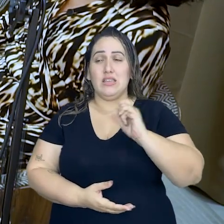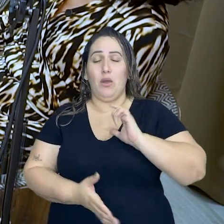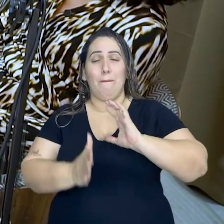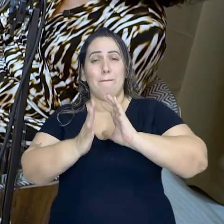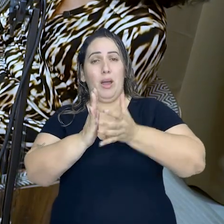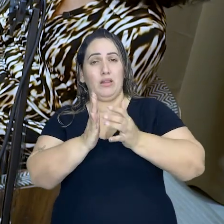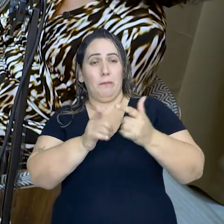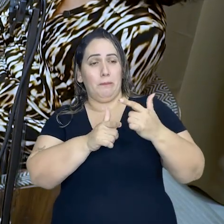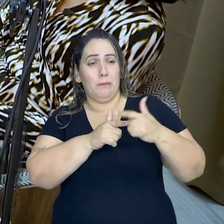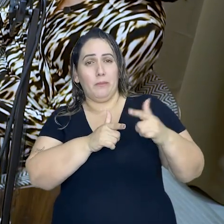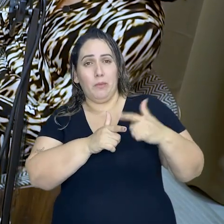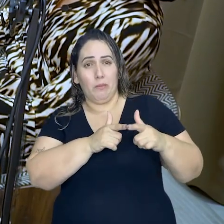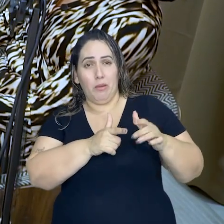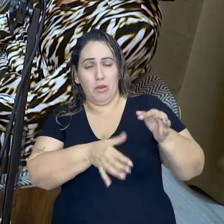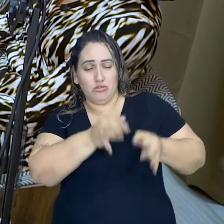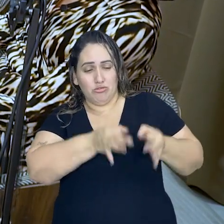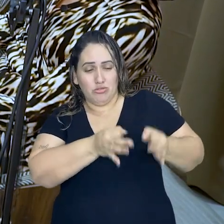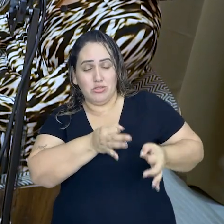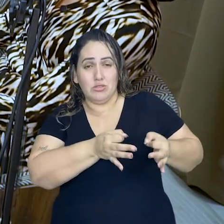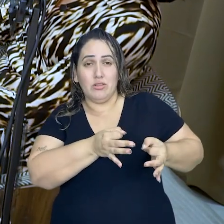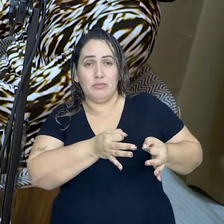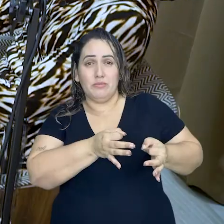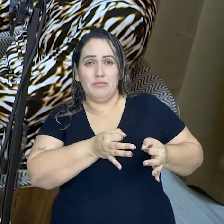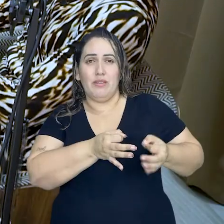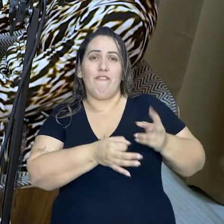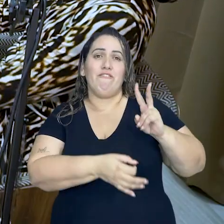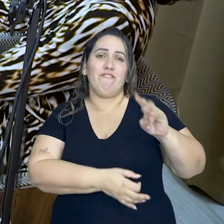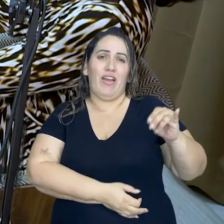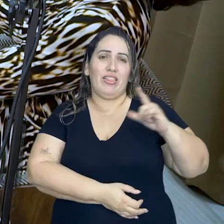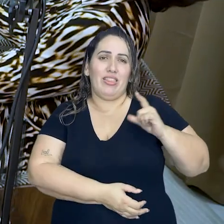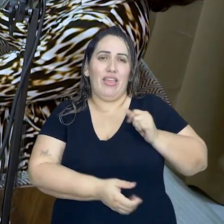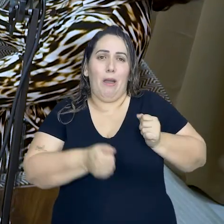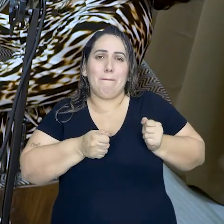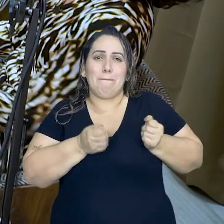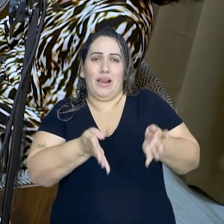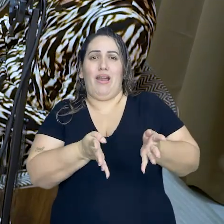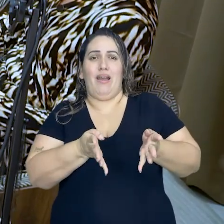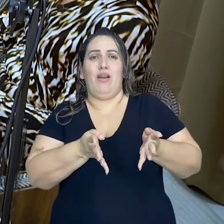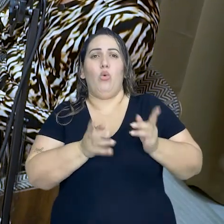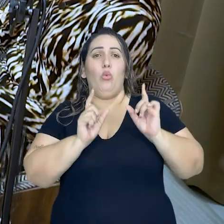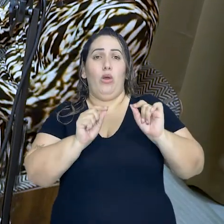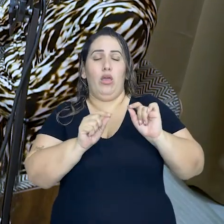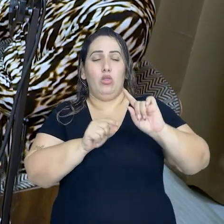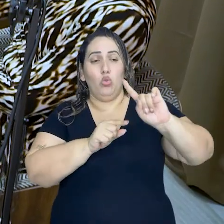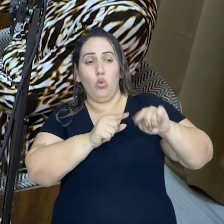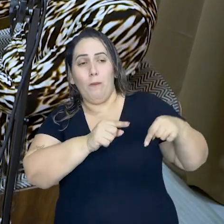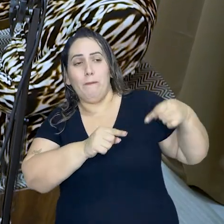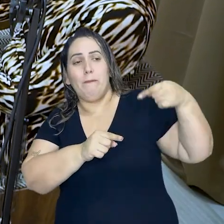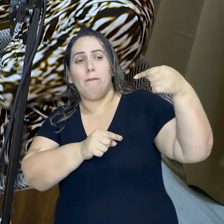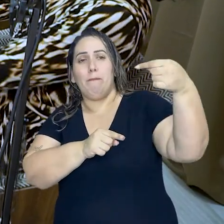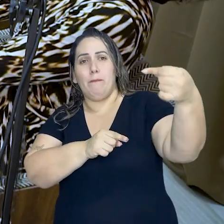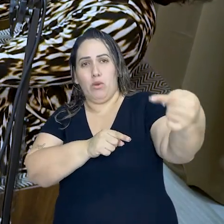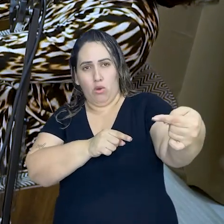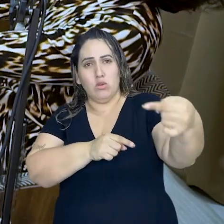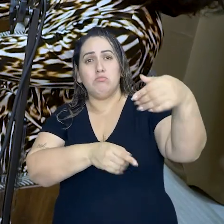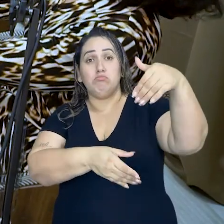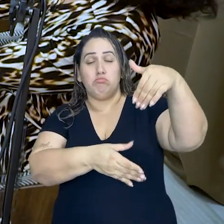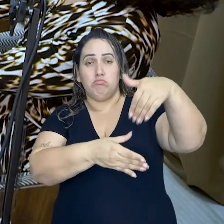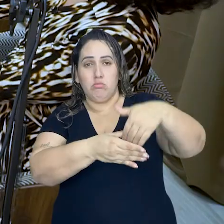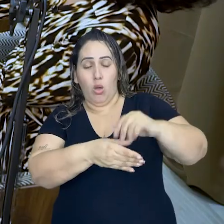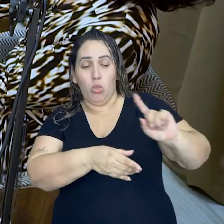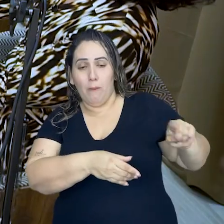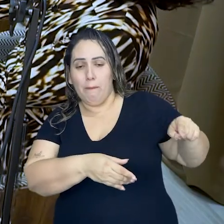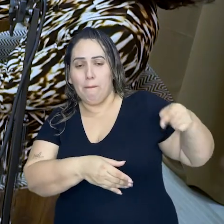você vai ter que aplicar no próximo exercício sim, o que deveria